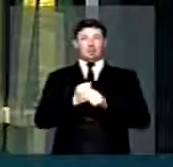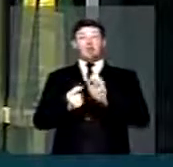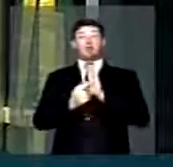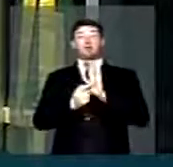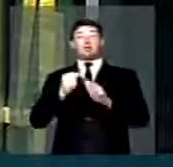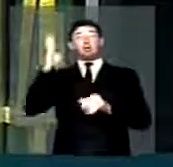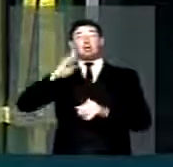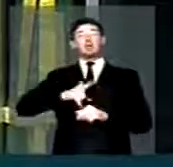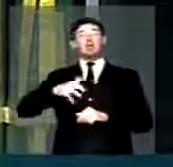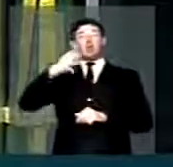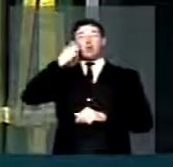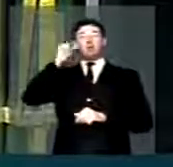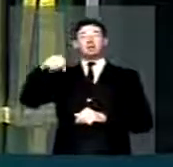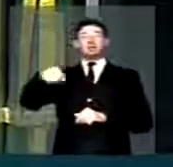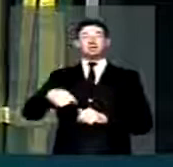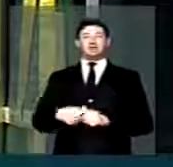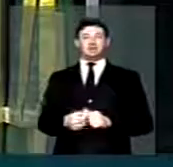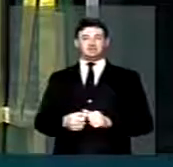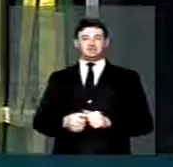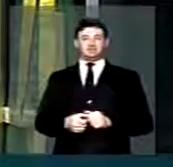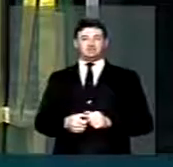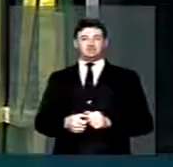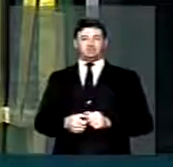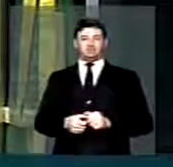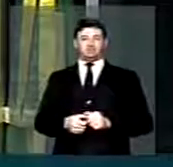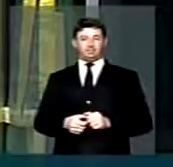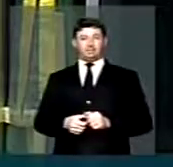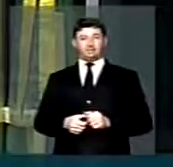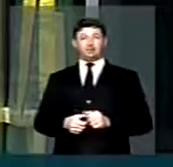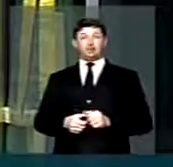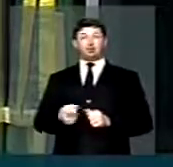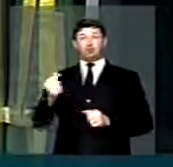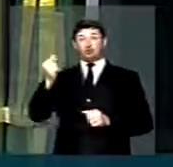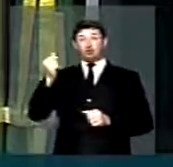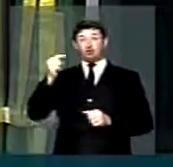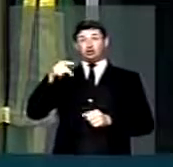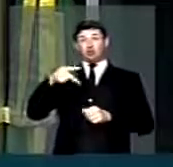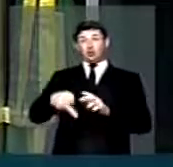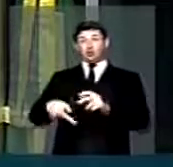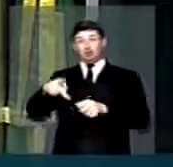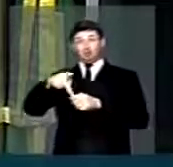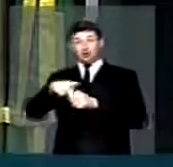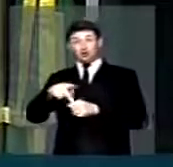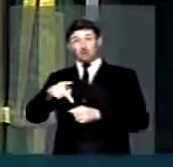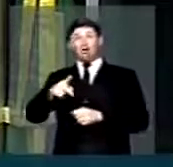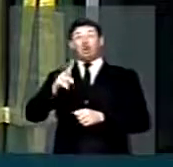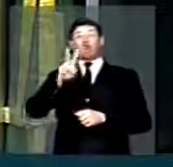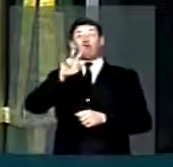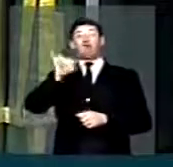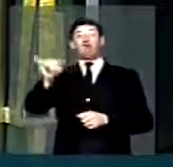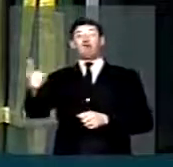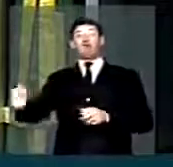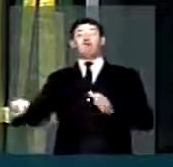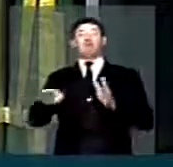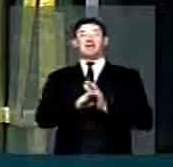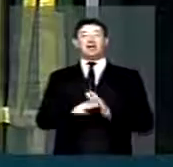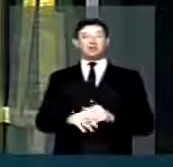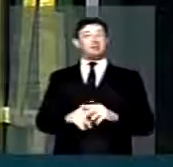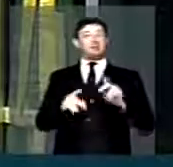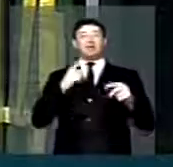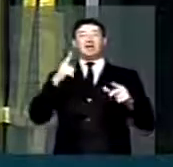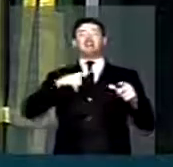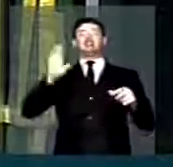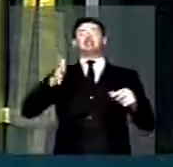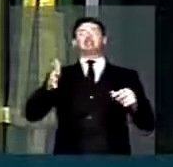primário, ou seja, o dinheiro de Libra virá ainda, e foi usado já. O Refis era uma dívida que naturalmente todo mundo ia